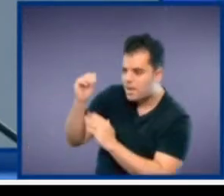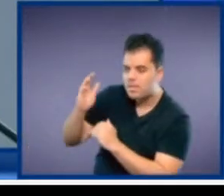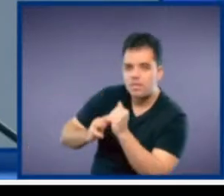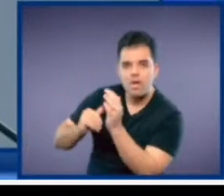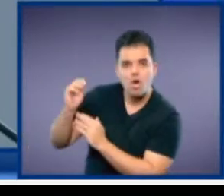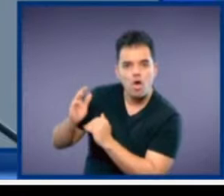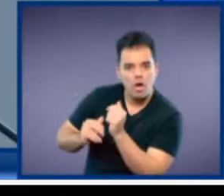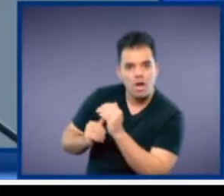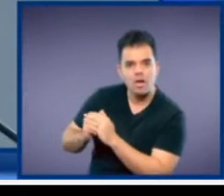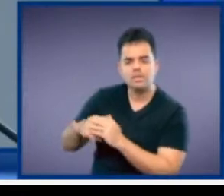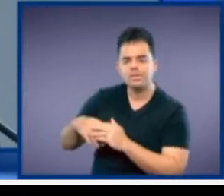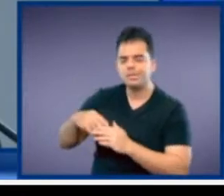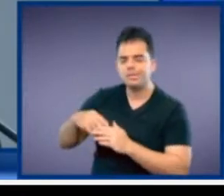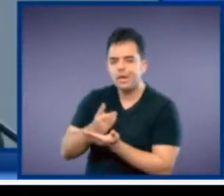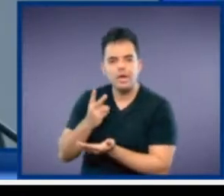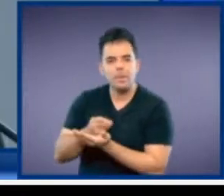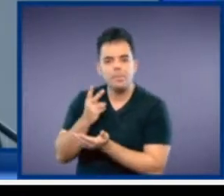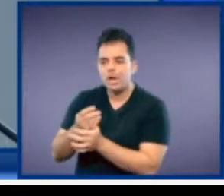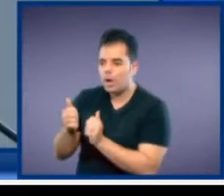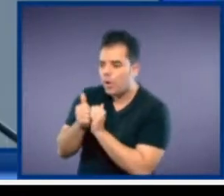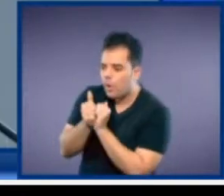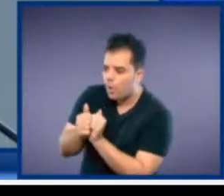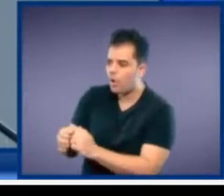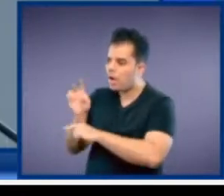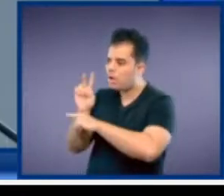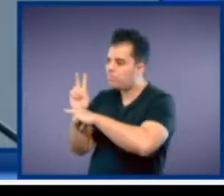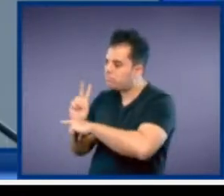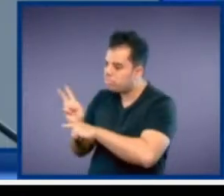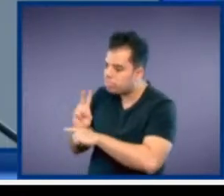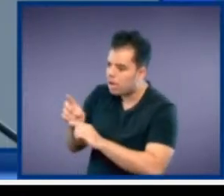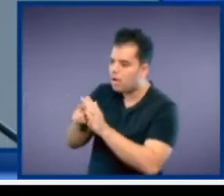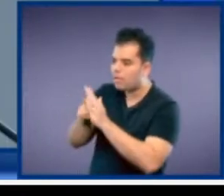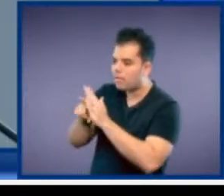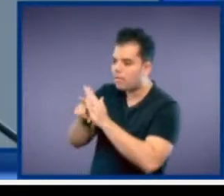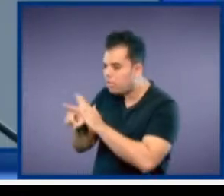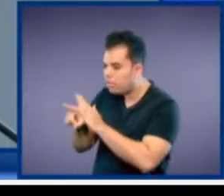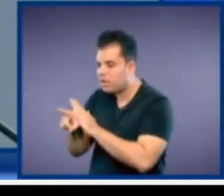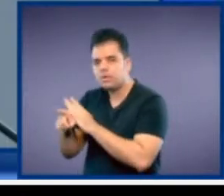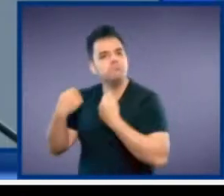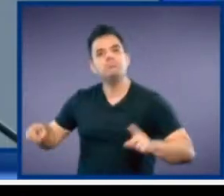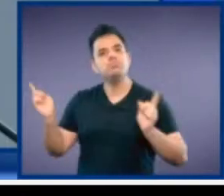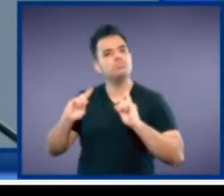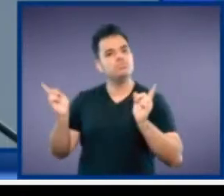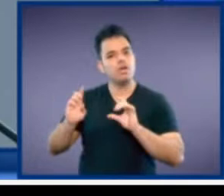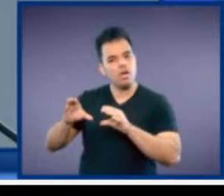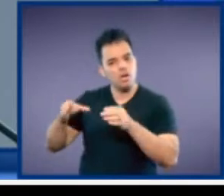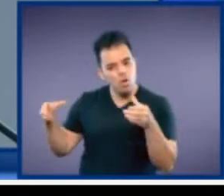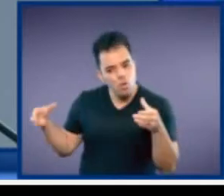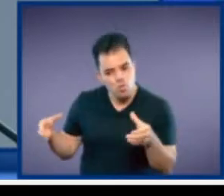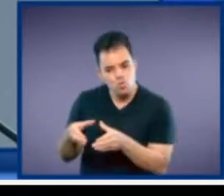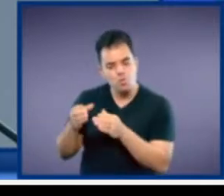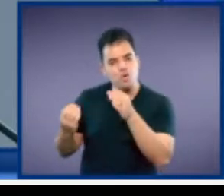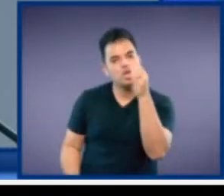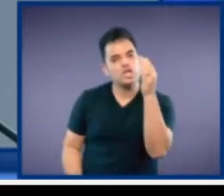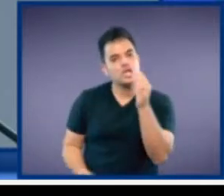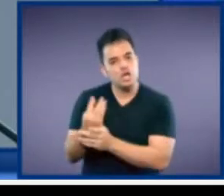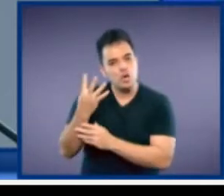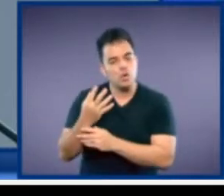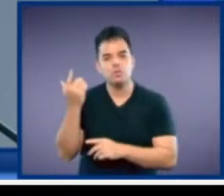constantemente acompanhando, policiando, supervisionando. Montamos uma equipe